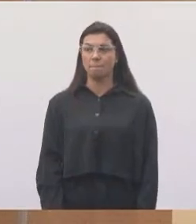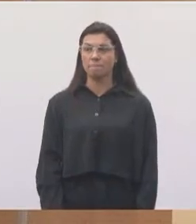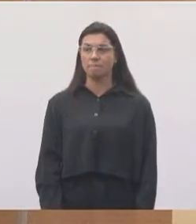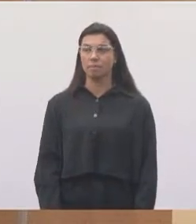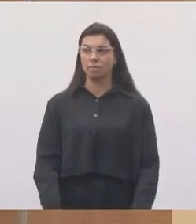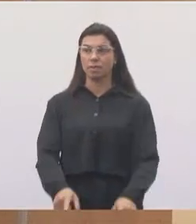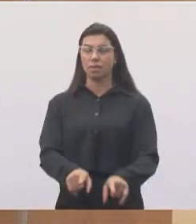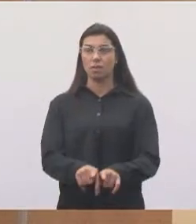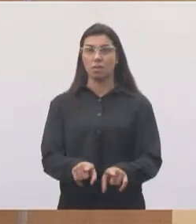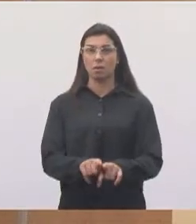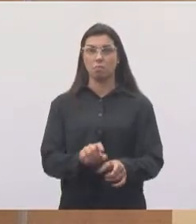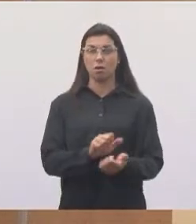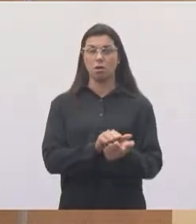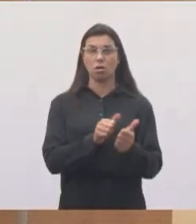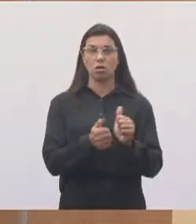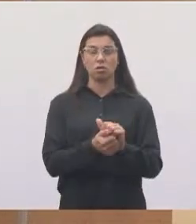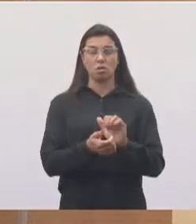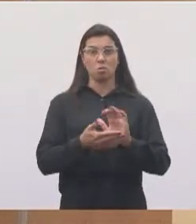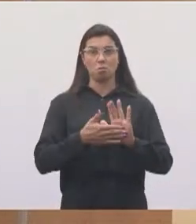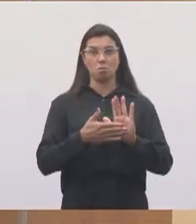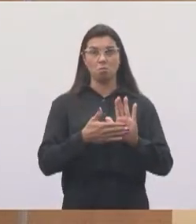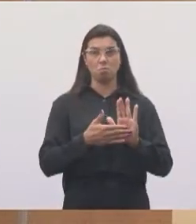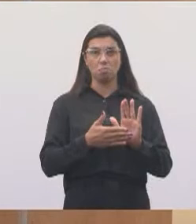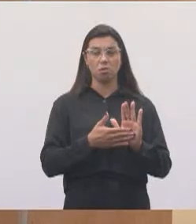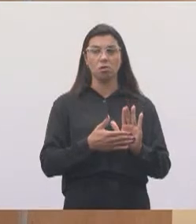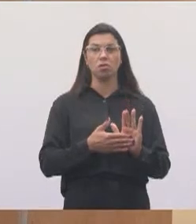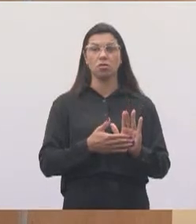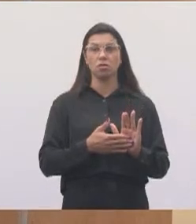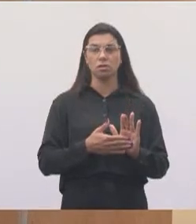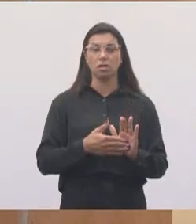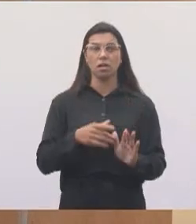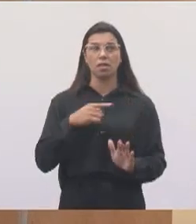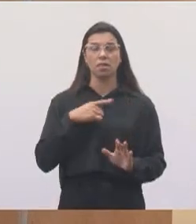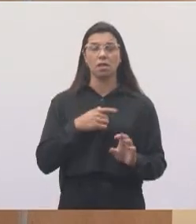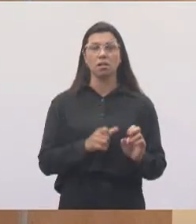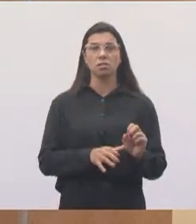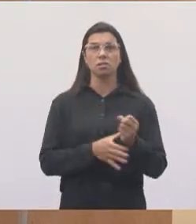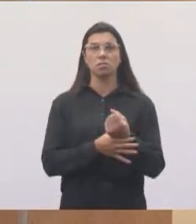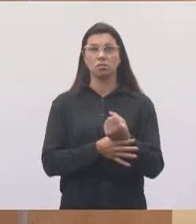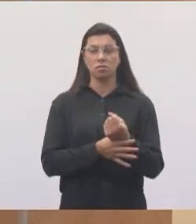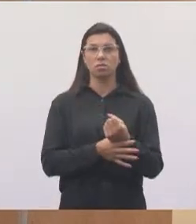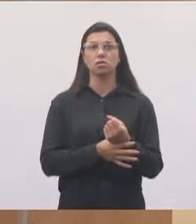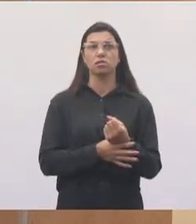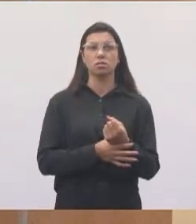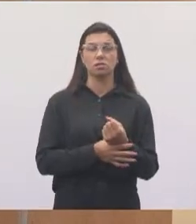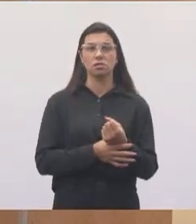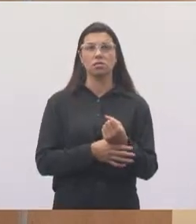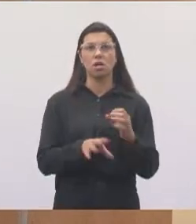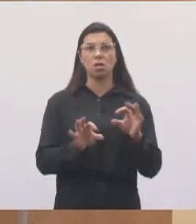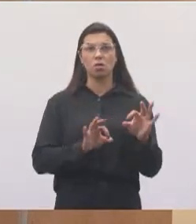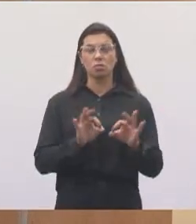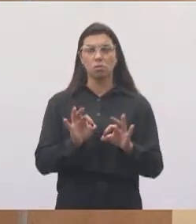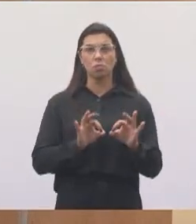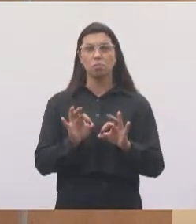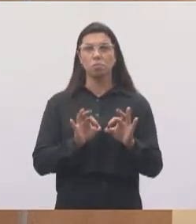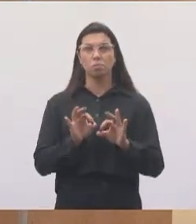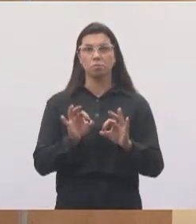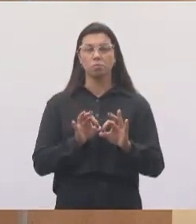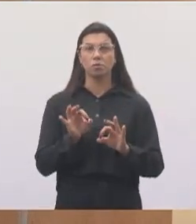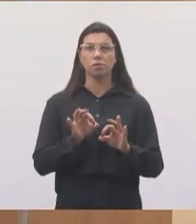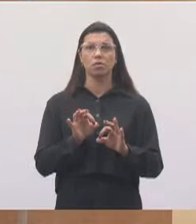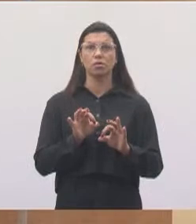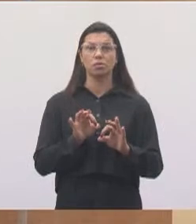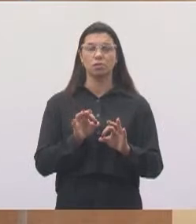Assim, com as adequações propostas, ter-se a garantia de suficiência do plano de amortização